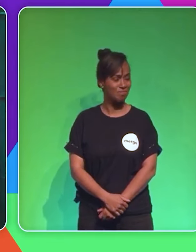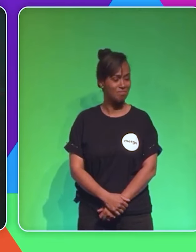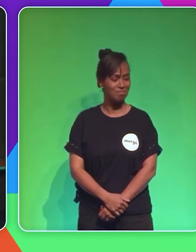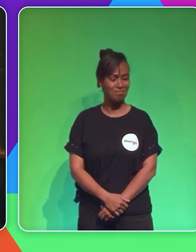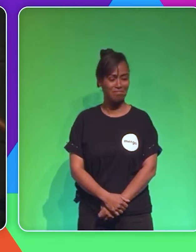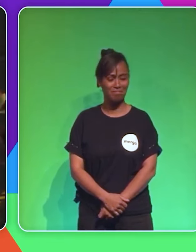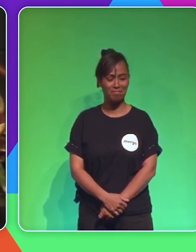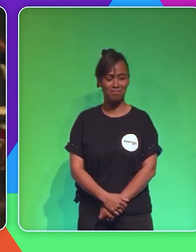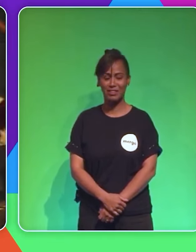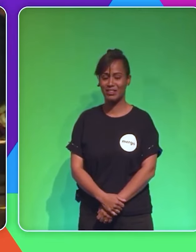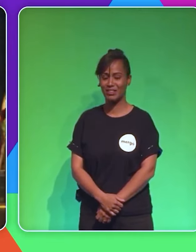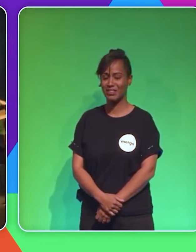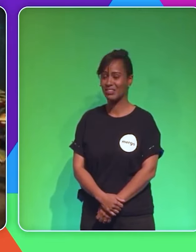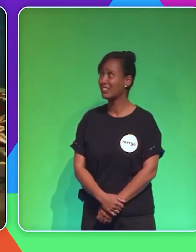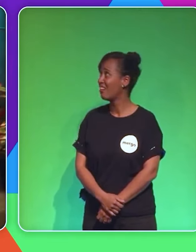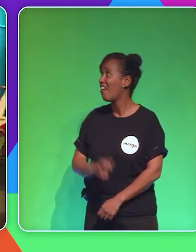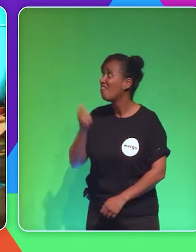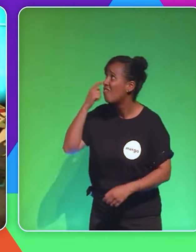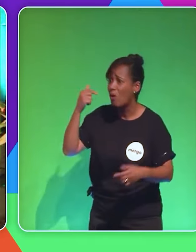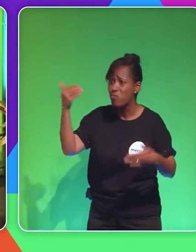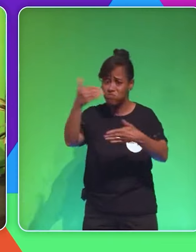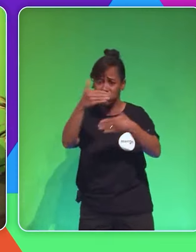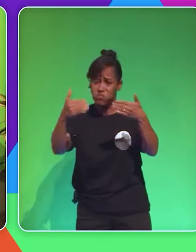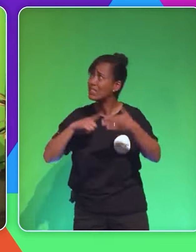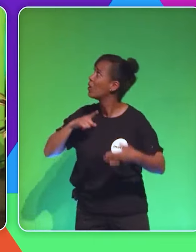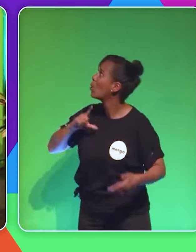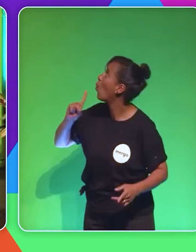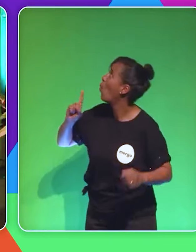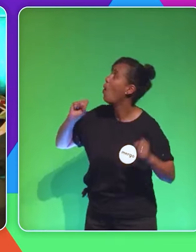pessoal Se surgir a